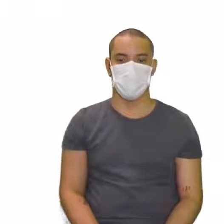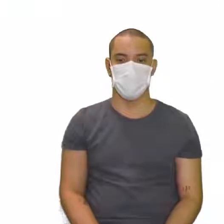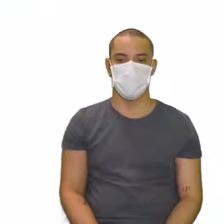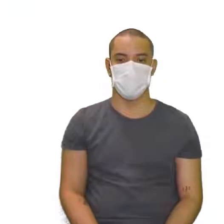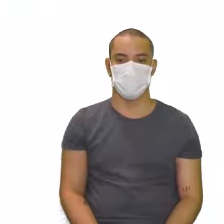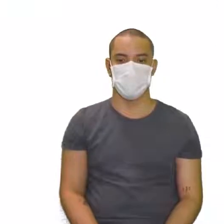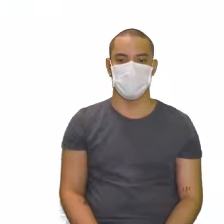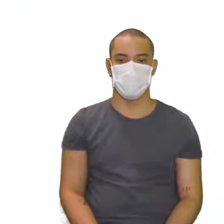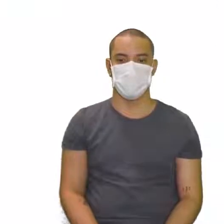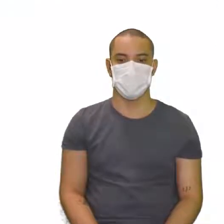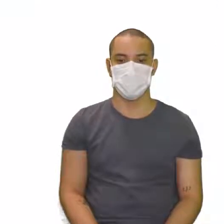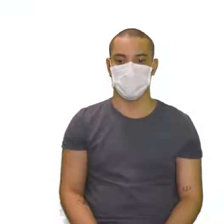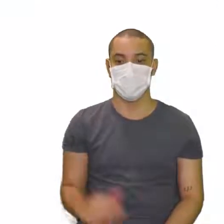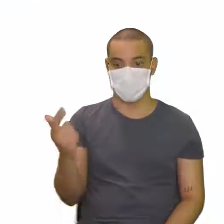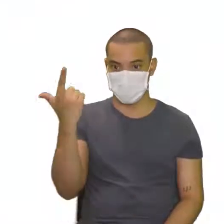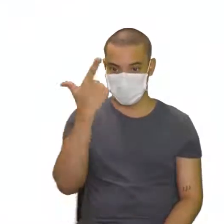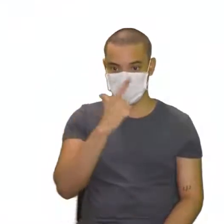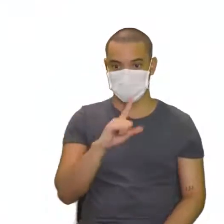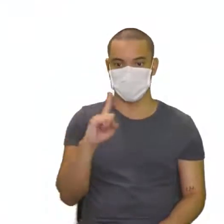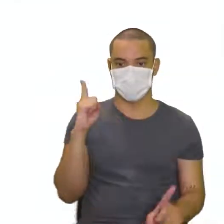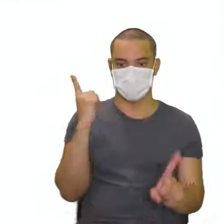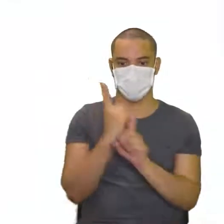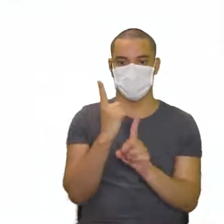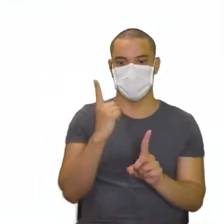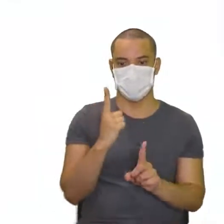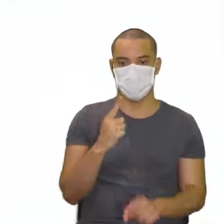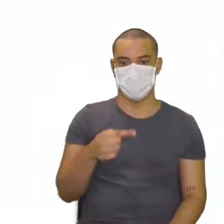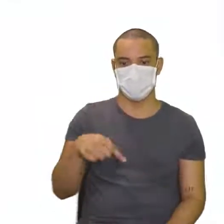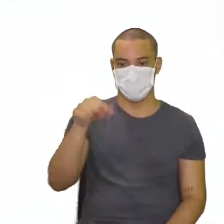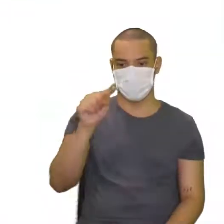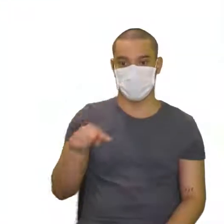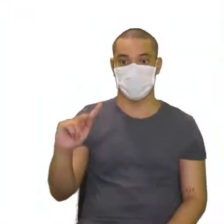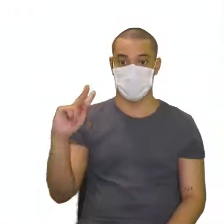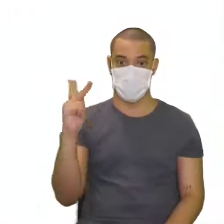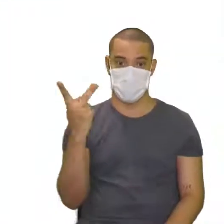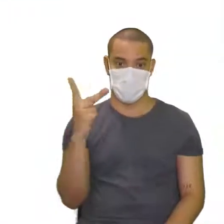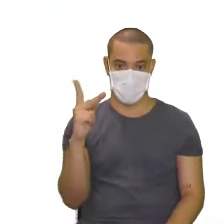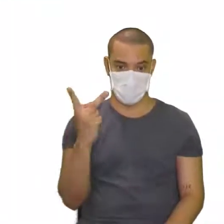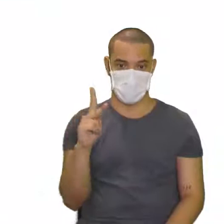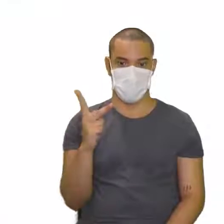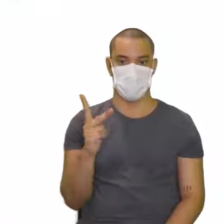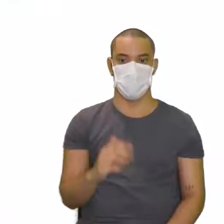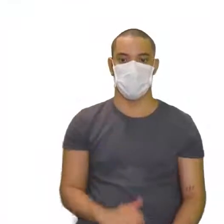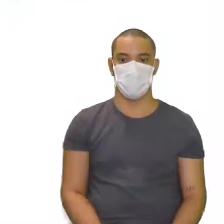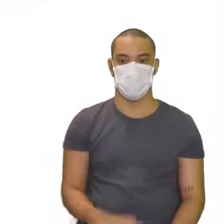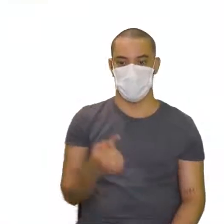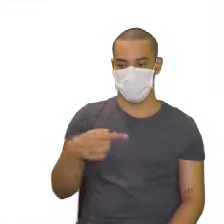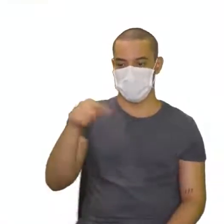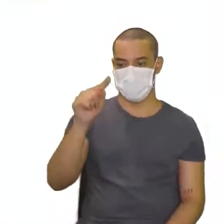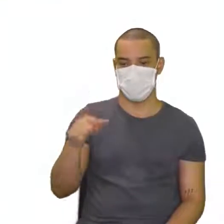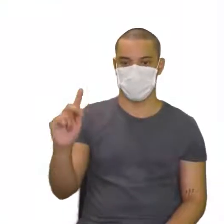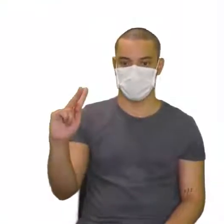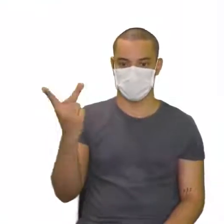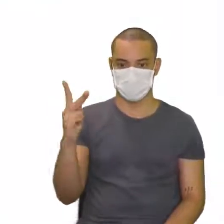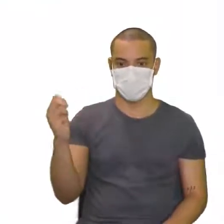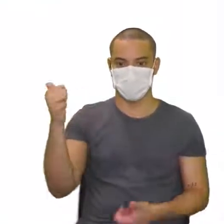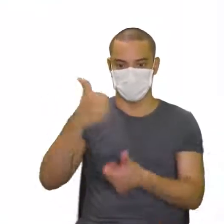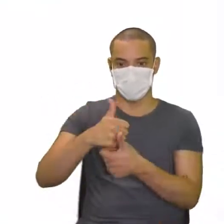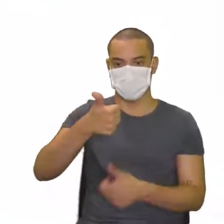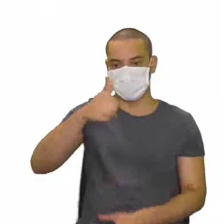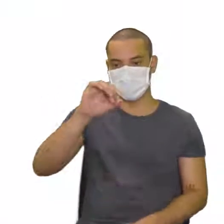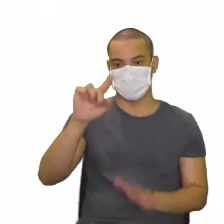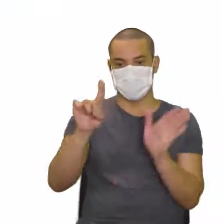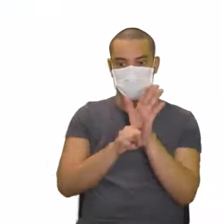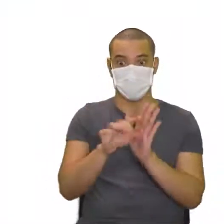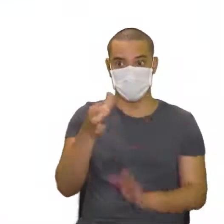matemática. Está aqui a nossa indutância em Henry, ok? E aqui micro, né? Porque para substituir esse 10 a menos